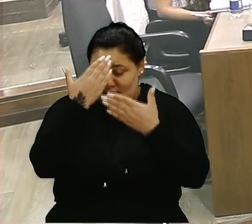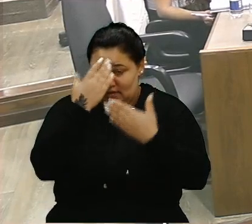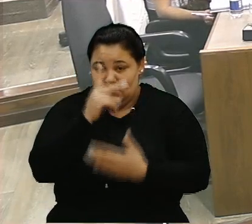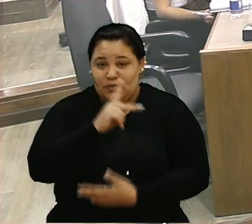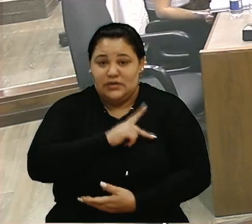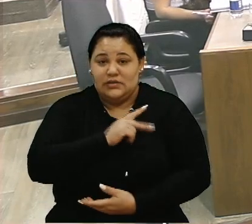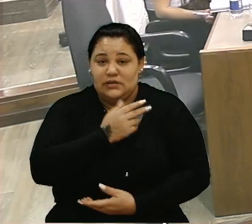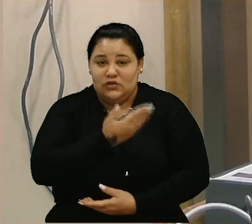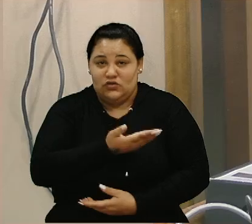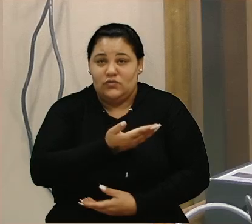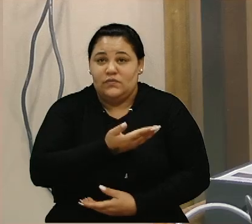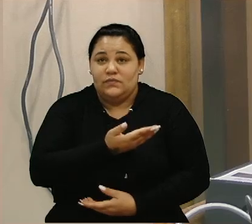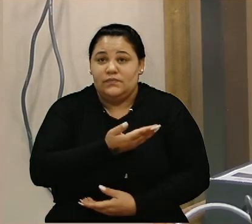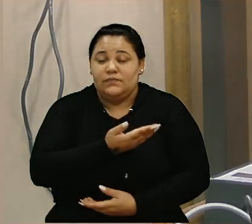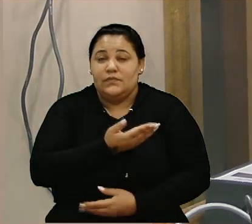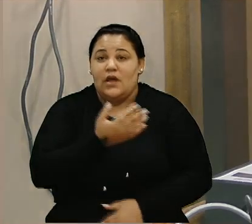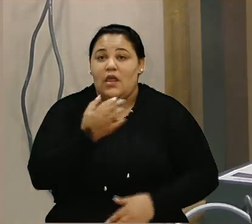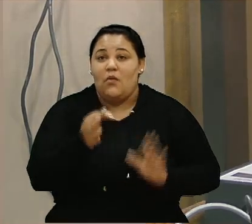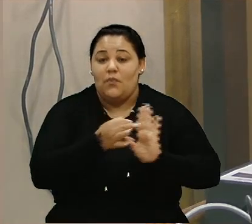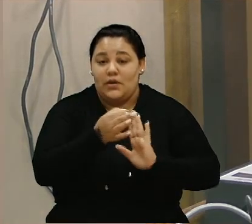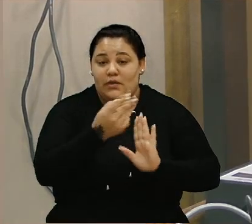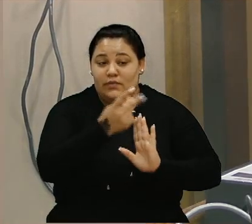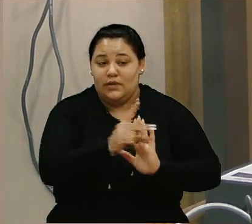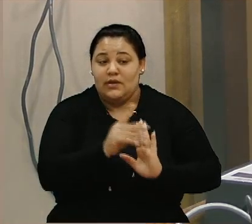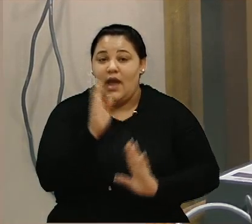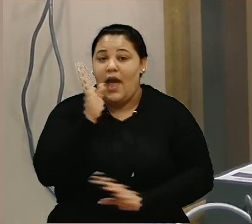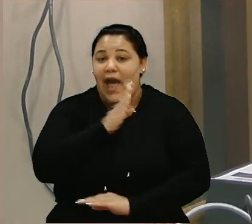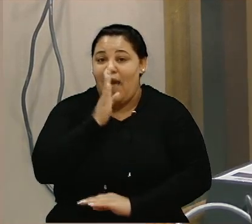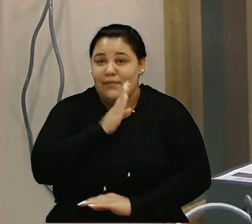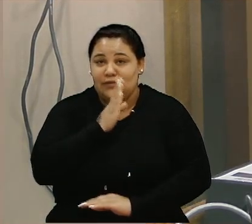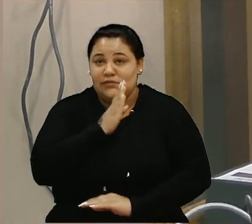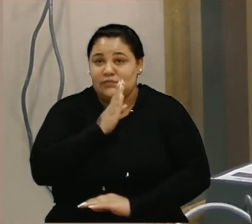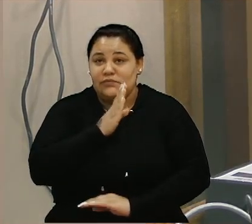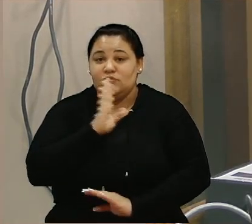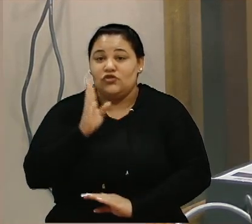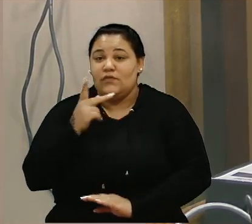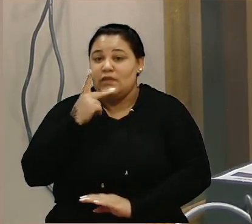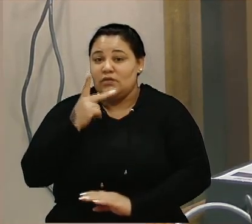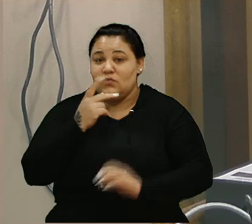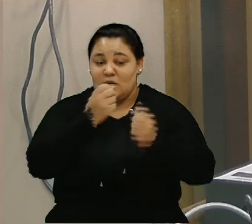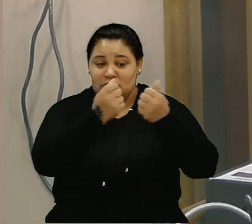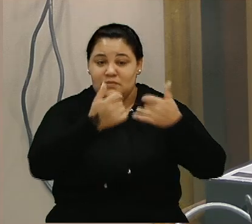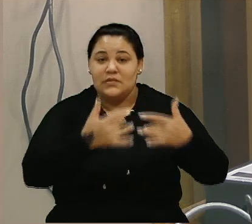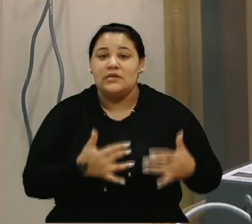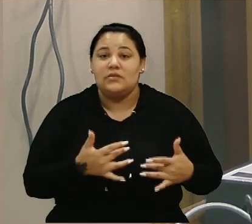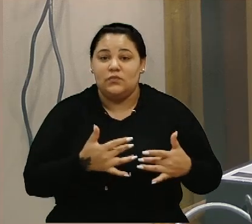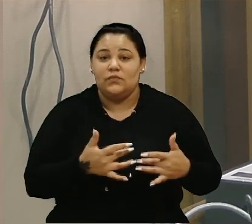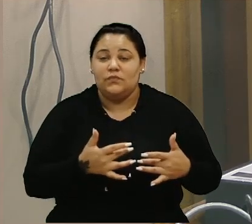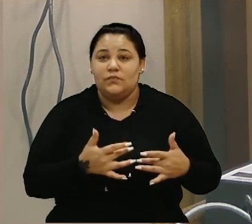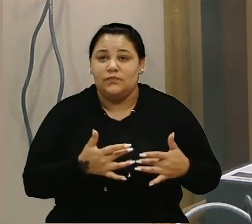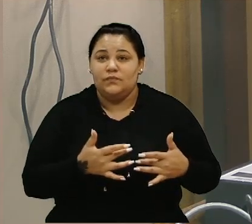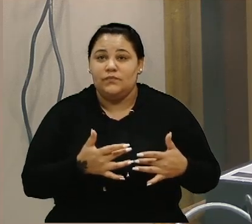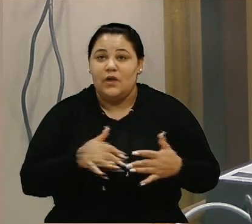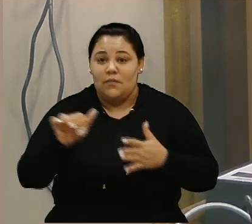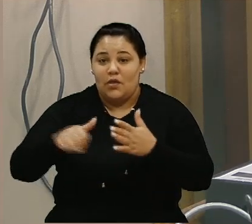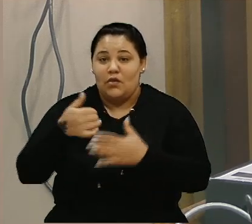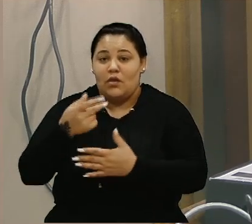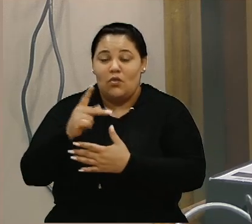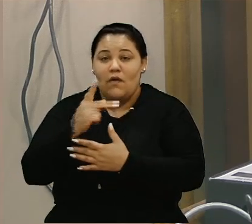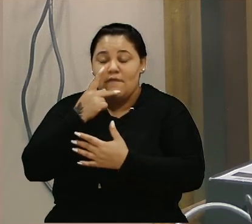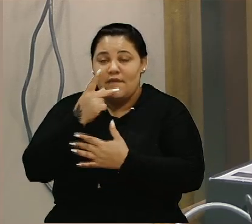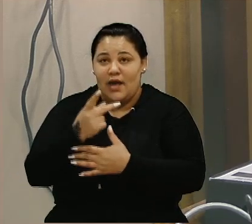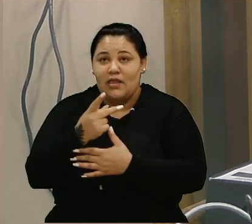pelo posicionamento imediato, já dando assim para a gente uma explicação, e reiterar a minha fala sobre o